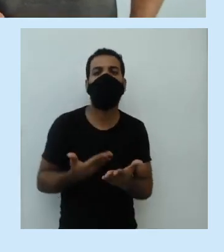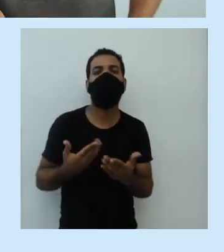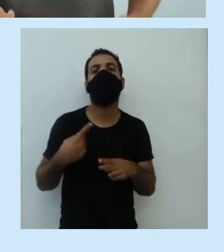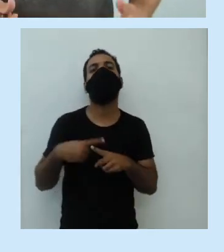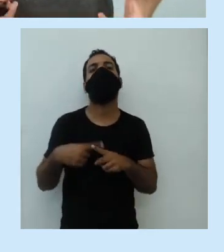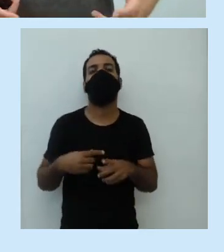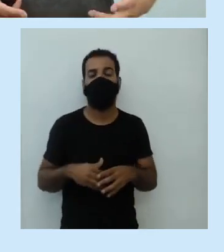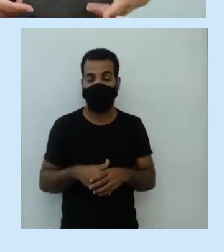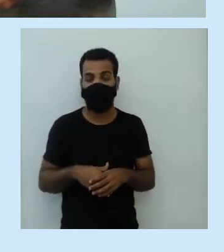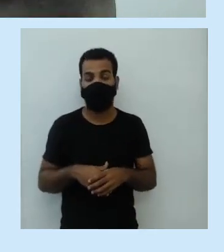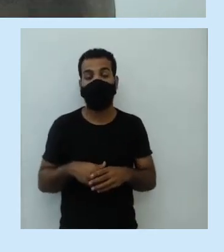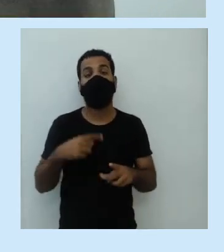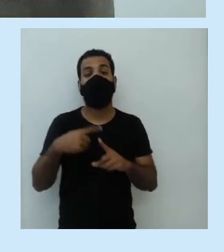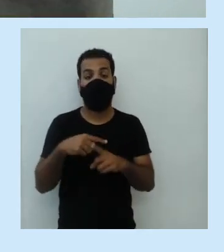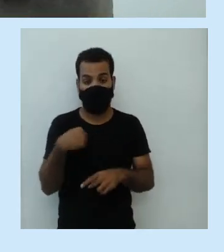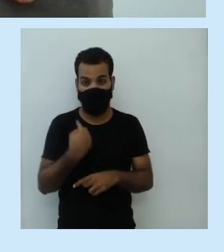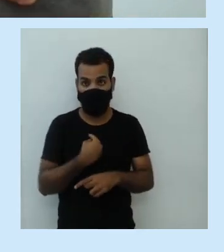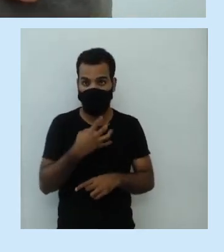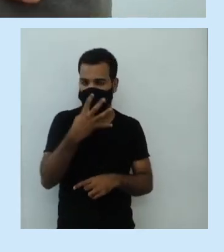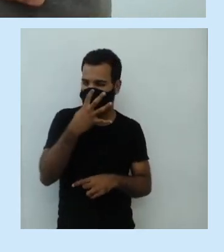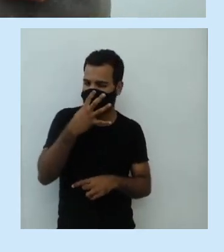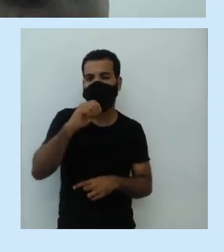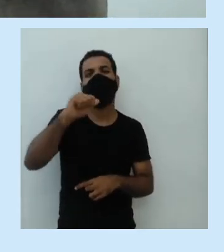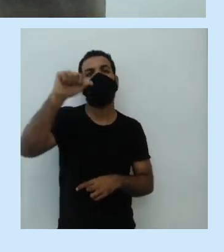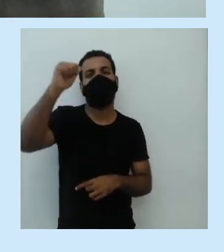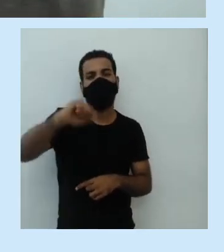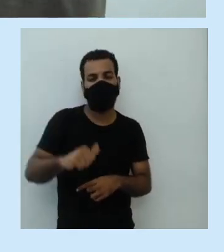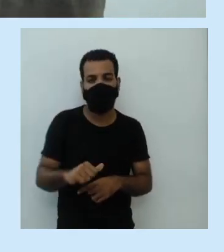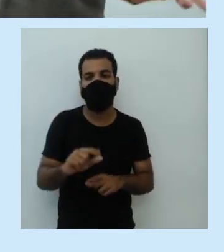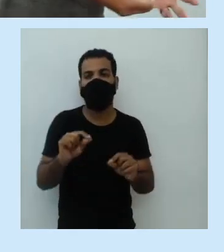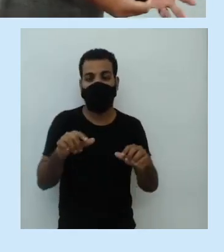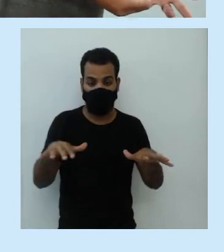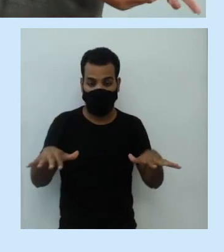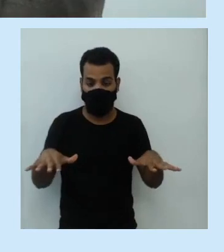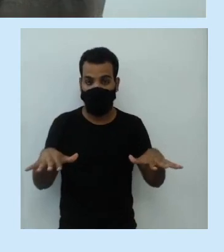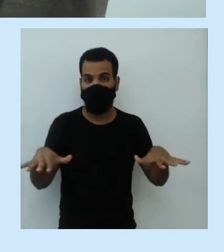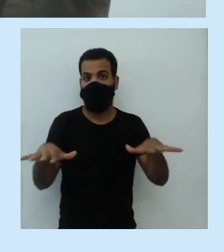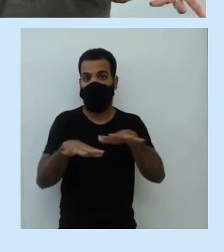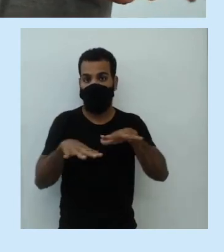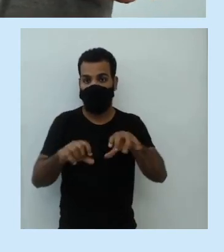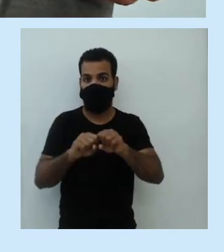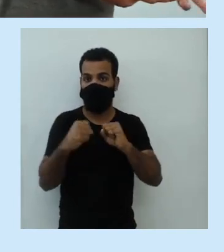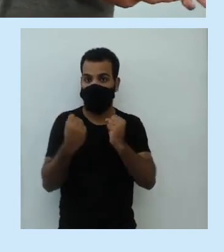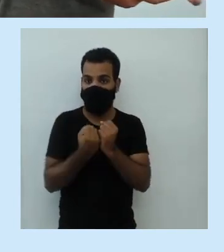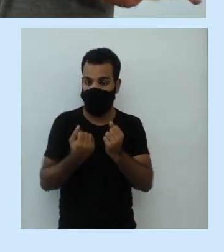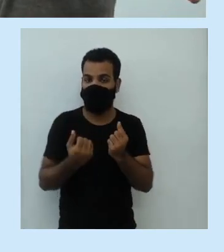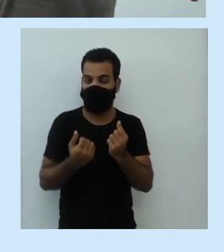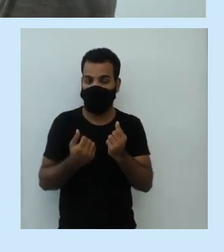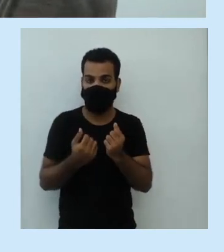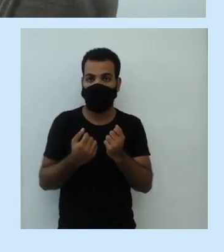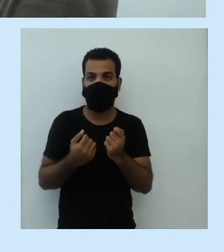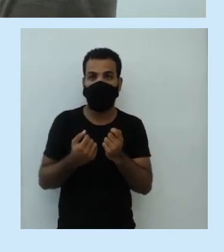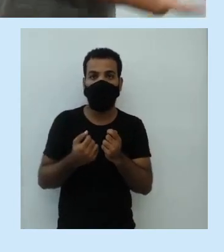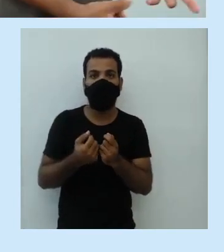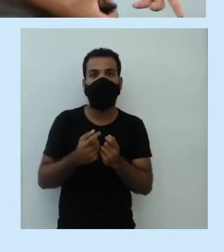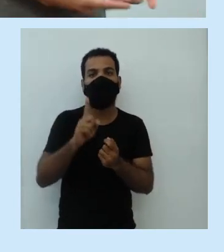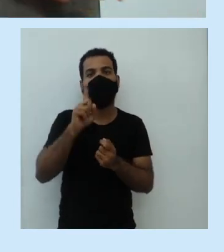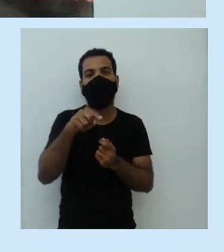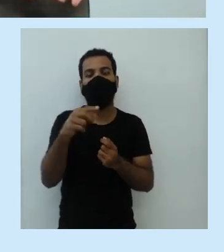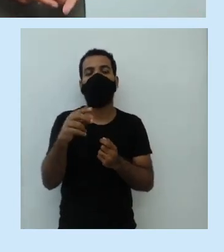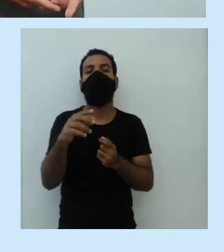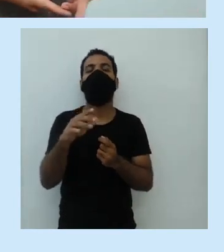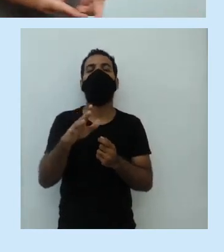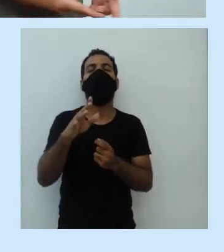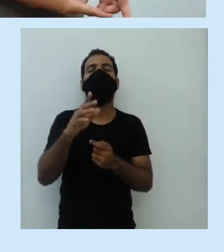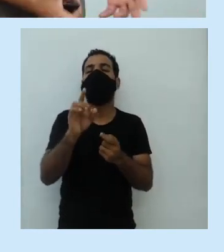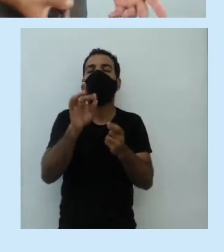estudante? Porque nós estamos analisando criticamente uma área da sociedade que muitas vezes é olhada apenas de uma